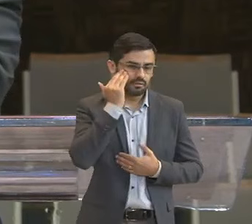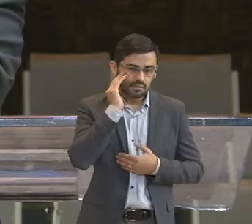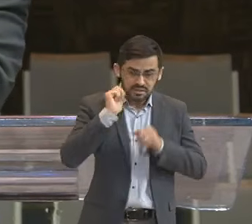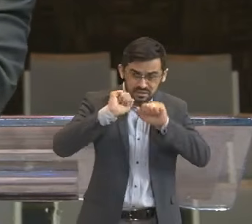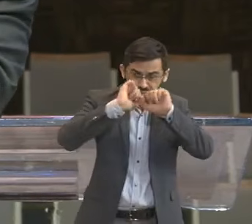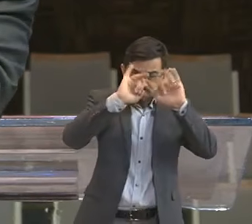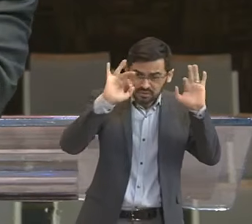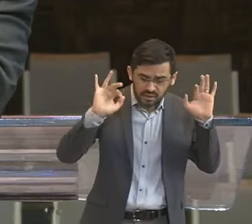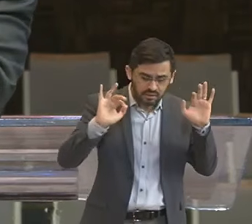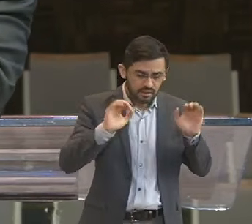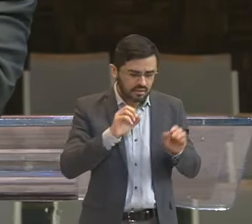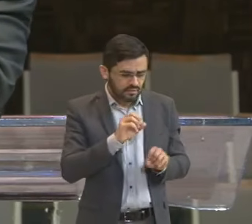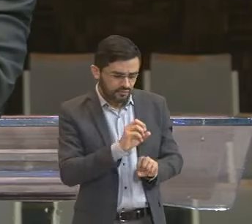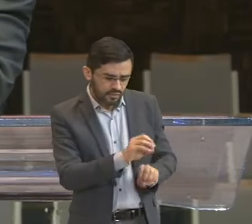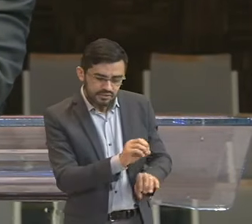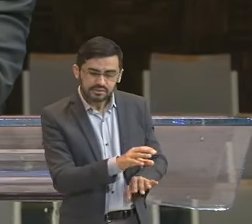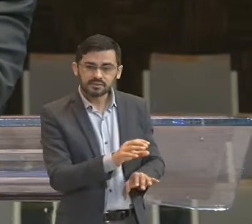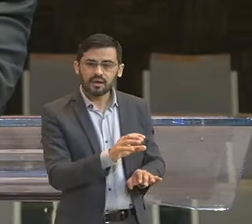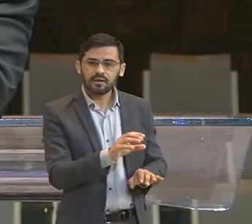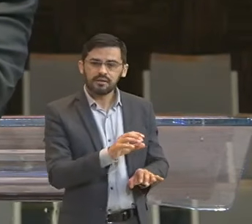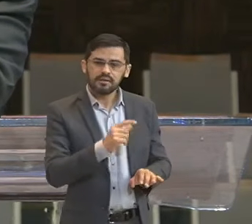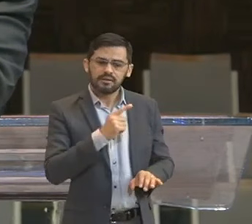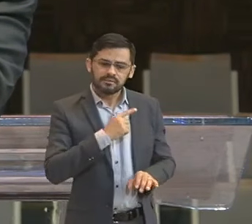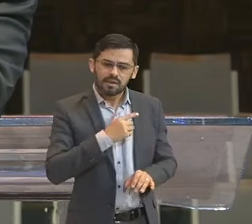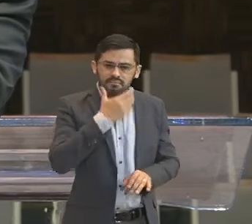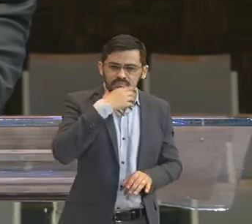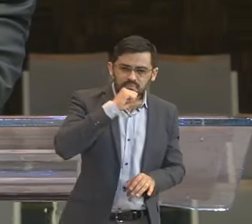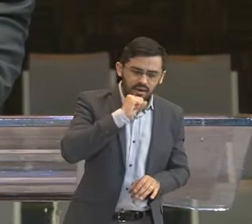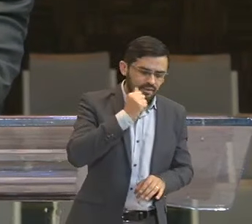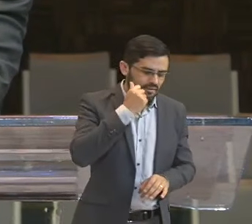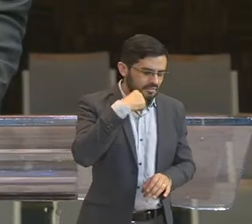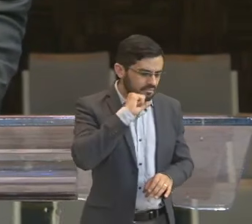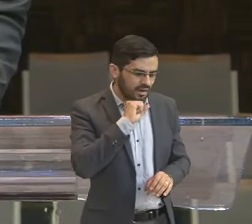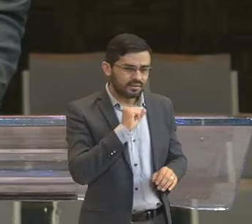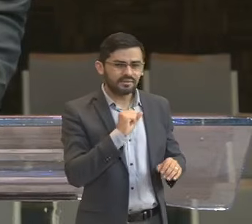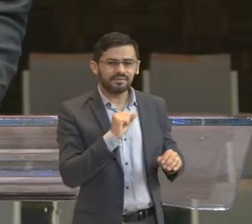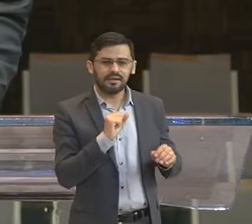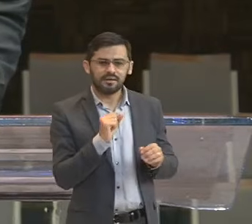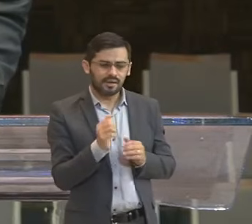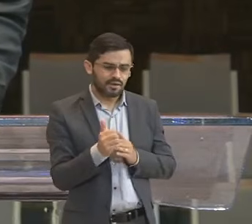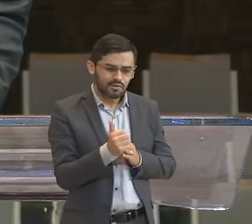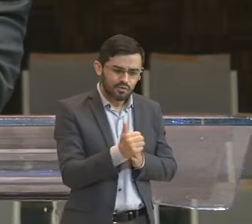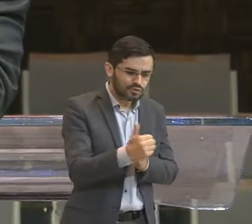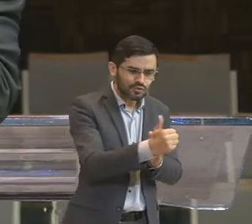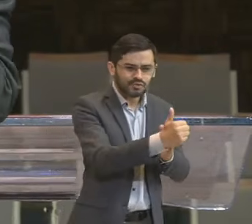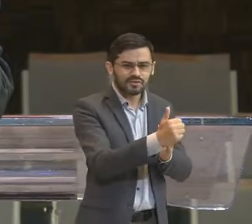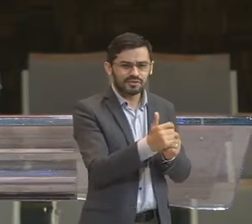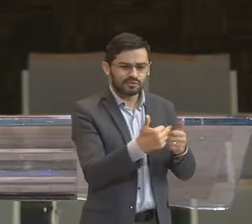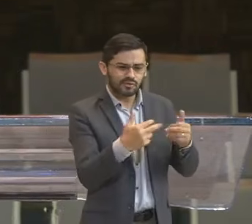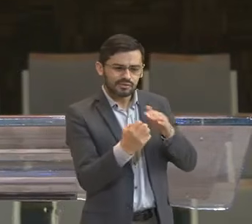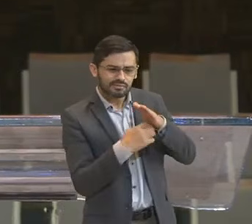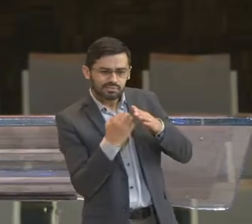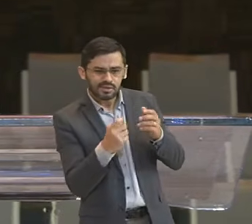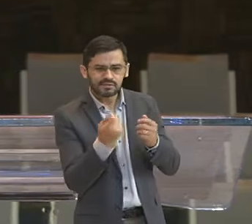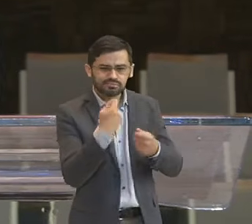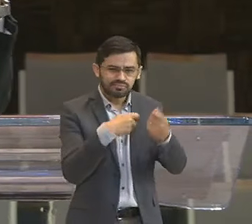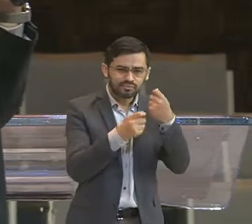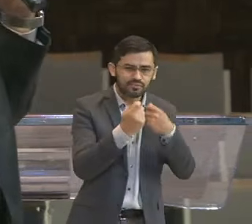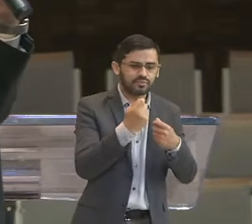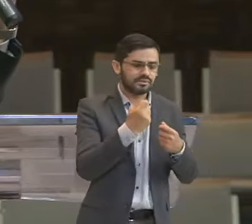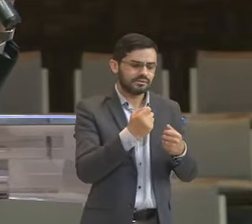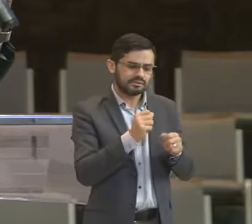discernimento. Eu vou te ensinar a ser pai, a ser mãe, a conduzir os seus negócios. Eu vou te ensinar a